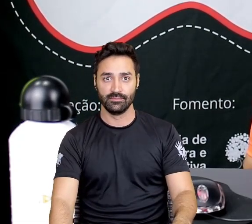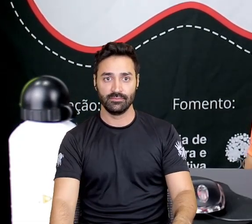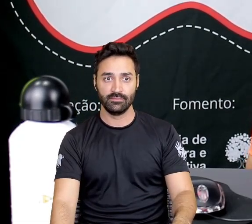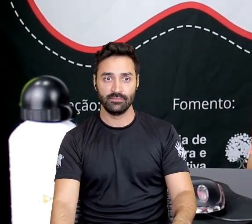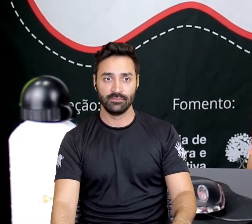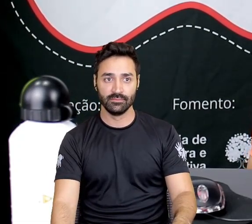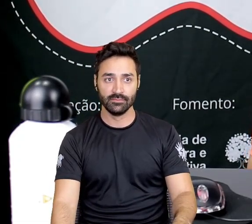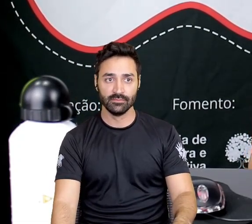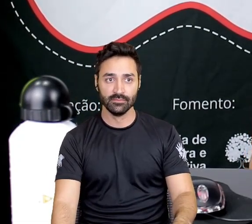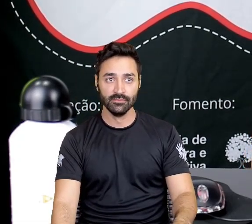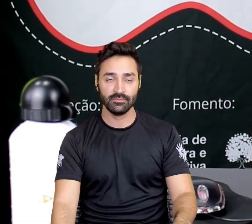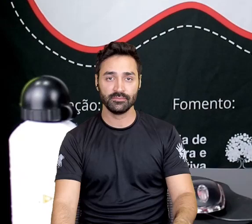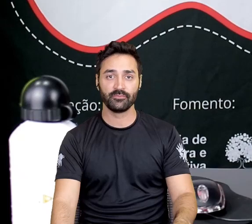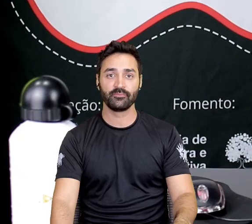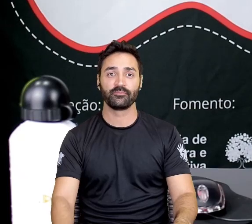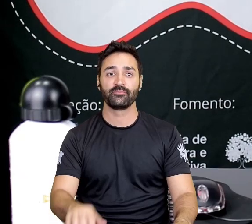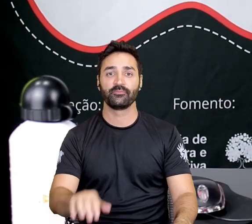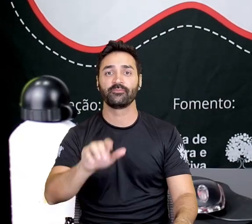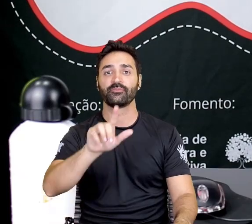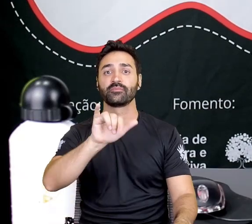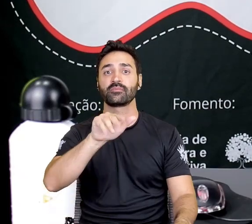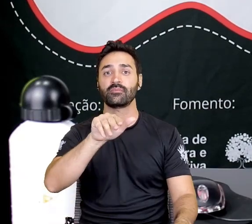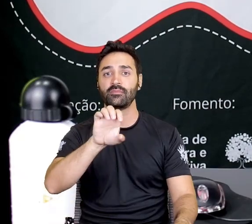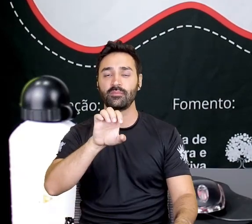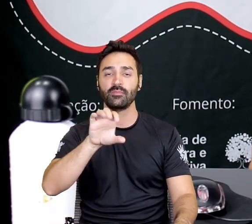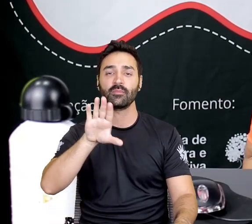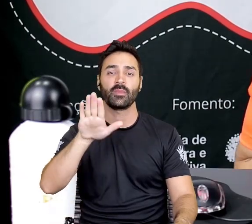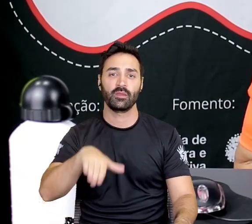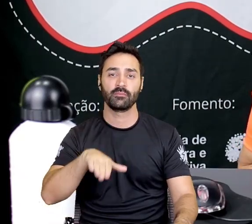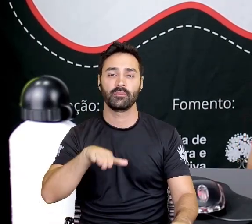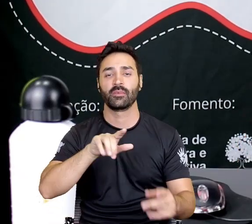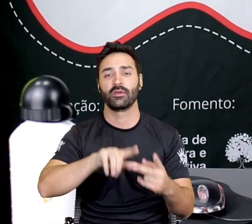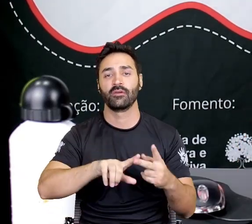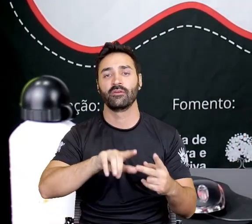Certo? Então vamos lá. Liliane pode abaixar a mão, Ivanilde também.